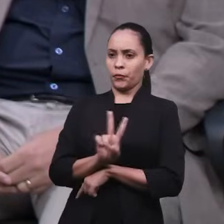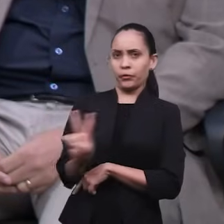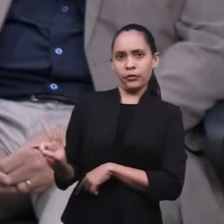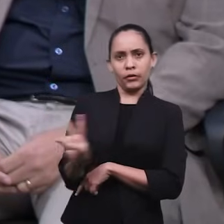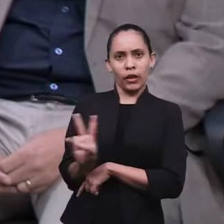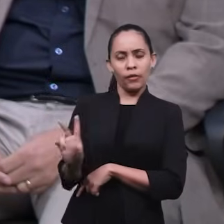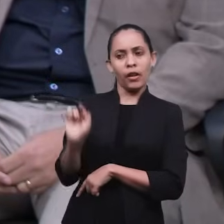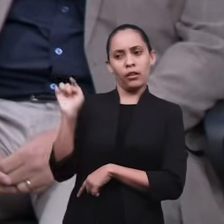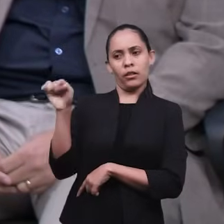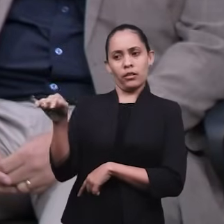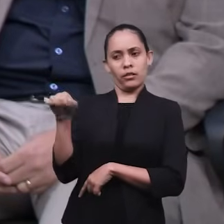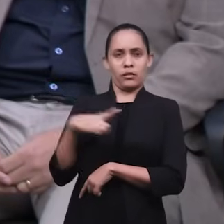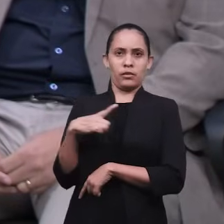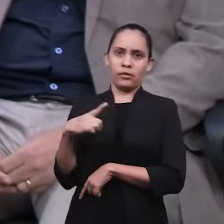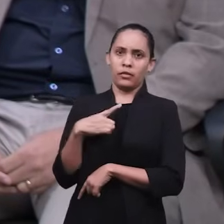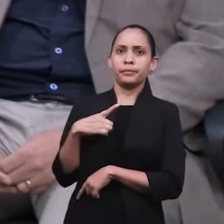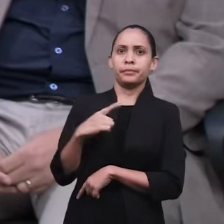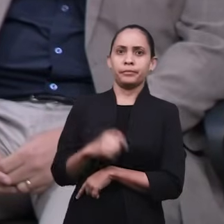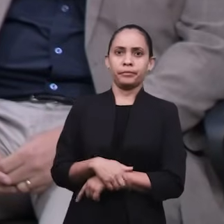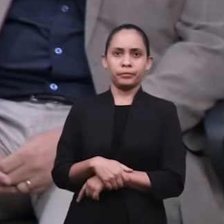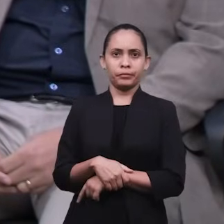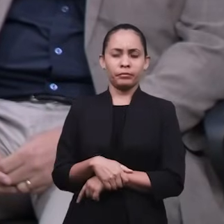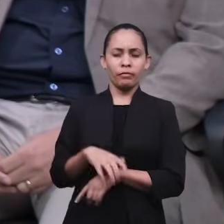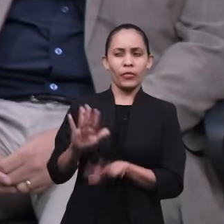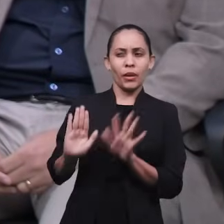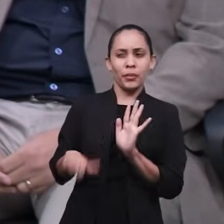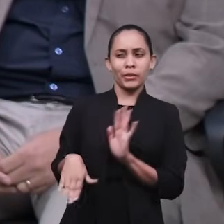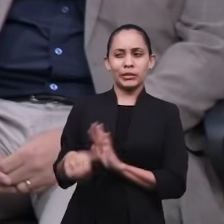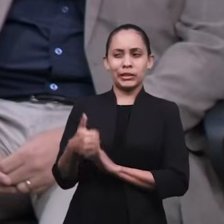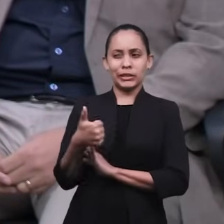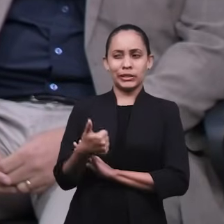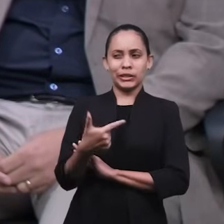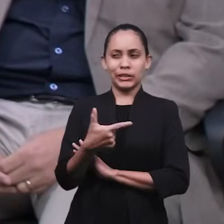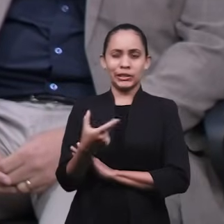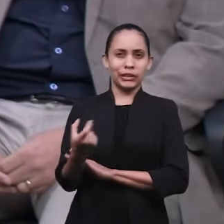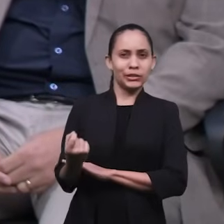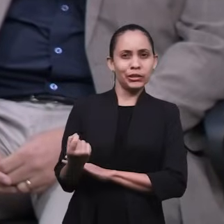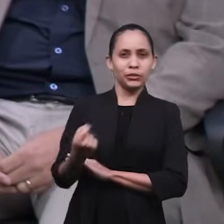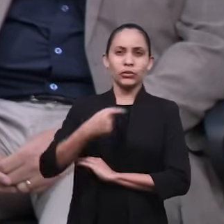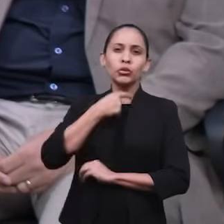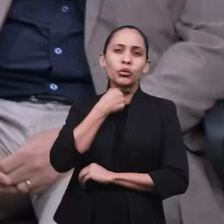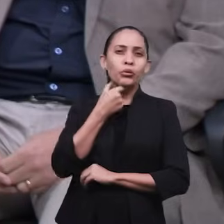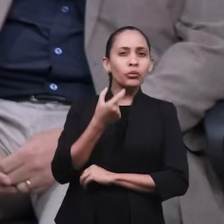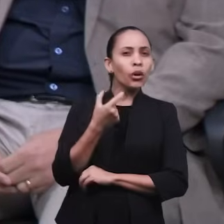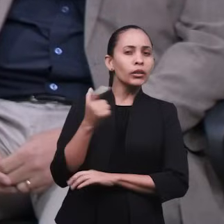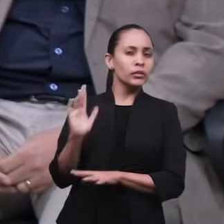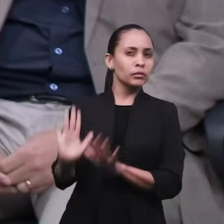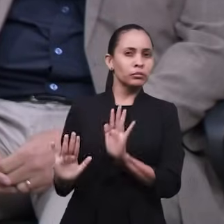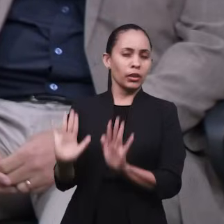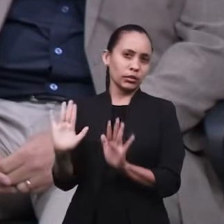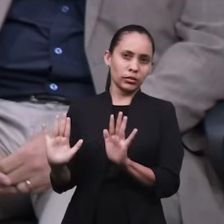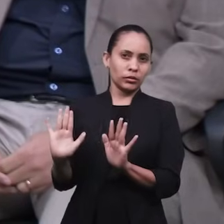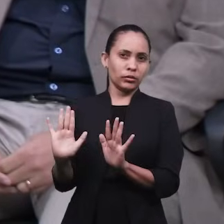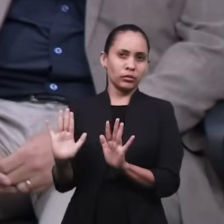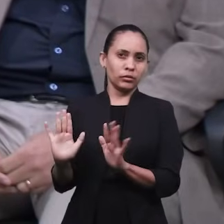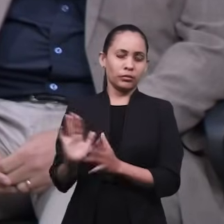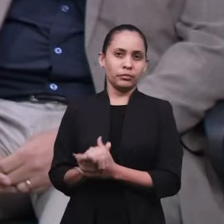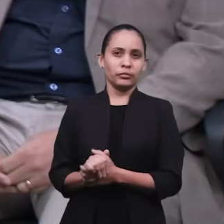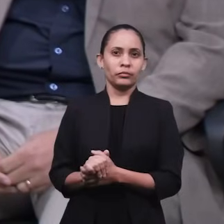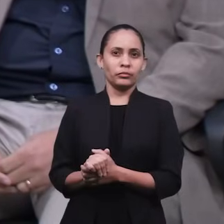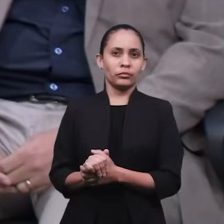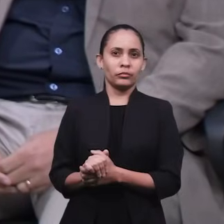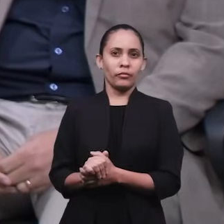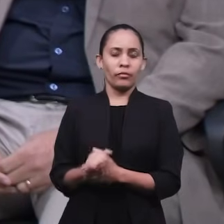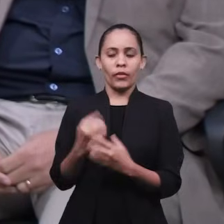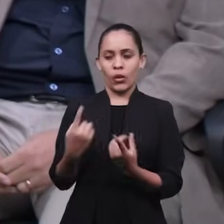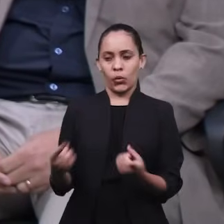Velha, e lá nós temos, em média, 120 vozes, em média, do vocal, coral,